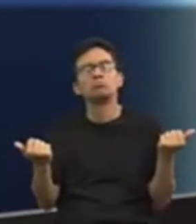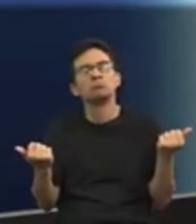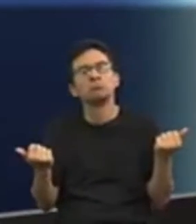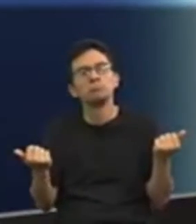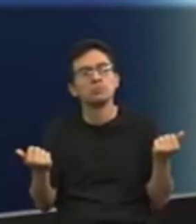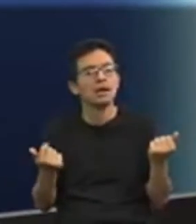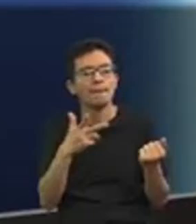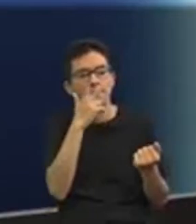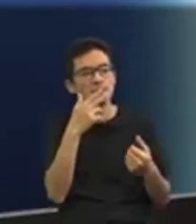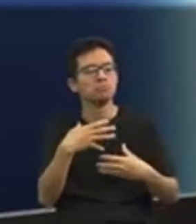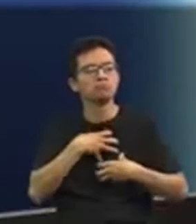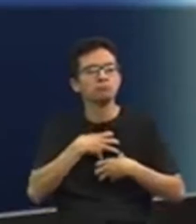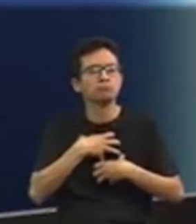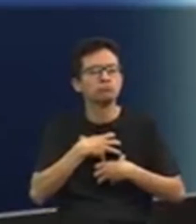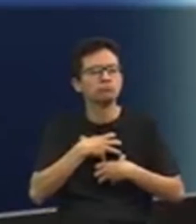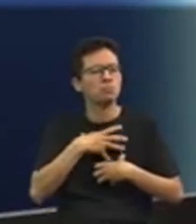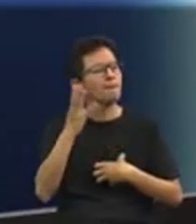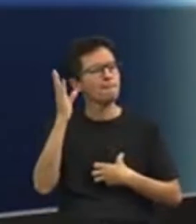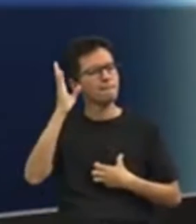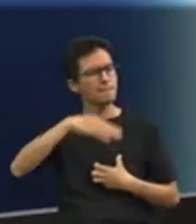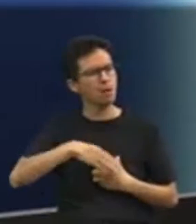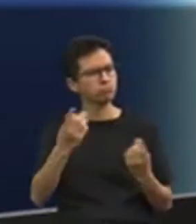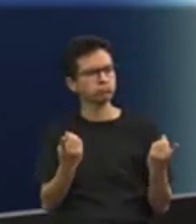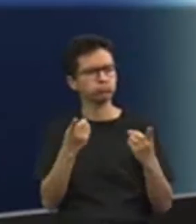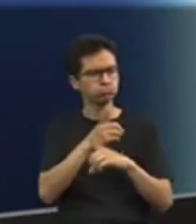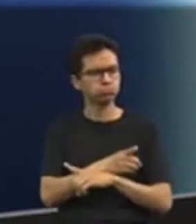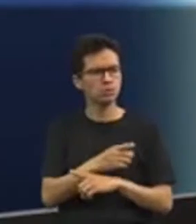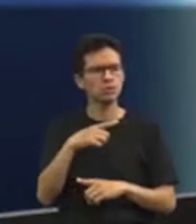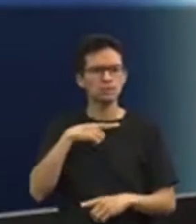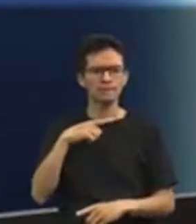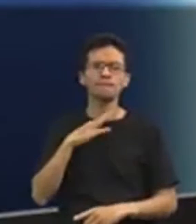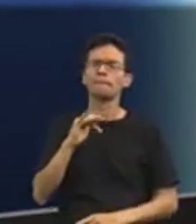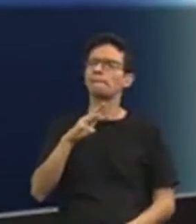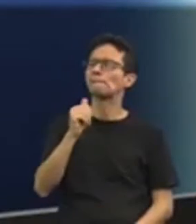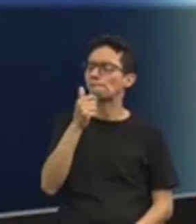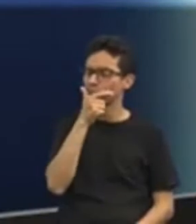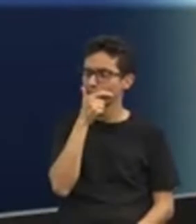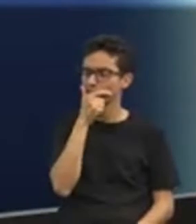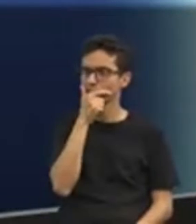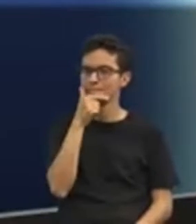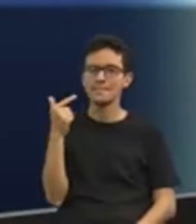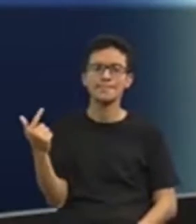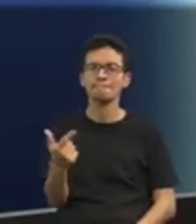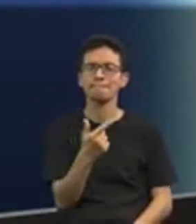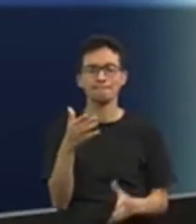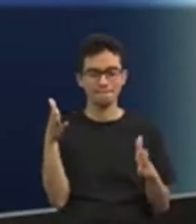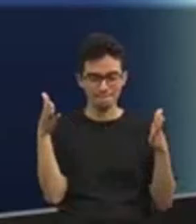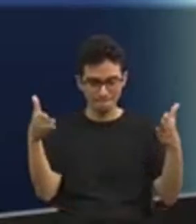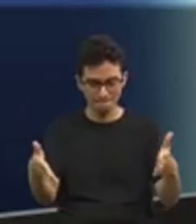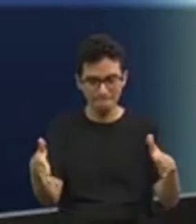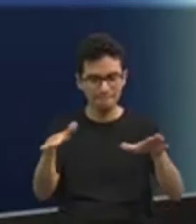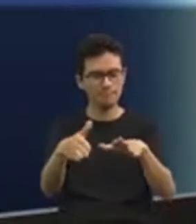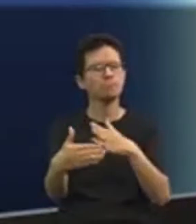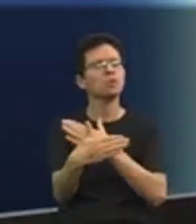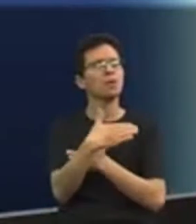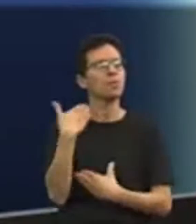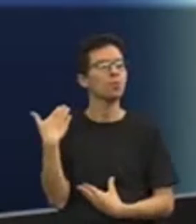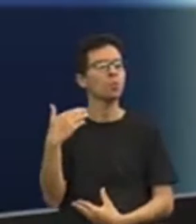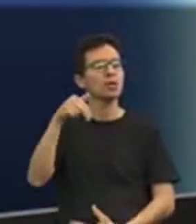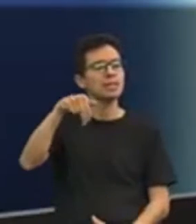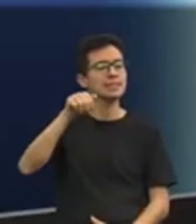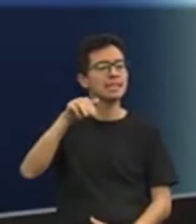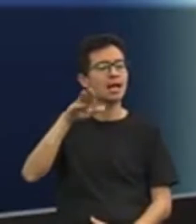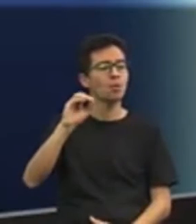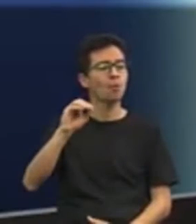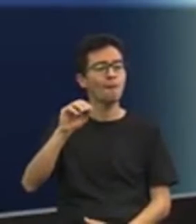um até. Um feroz opositor ao Odorico Paraguaçu só que quando o enterro do Odorico Paraguaçu o